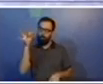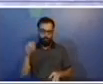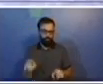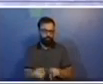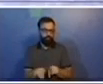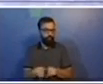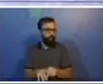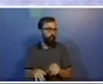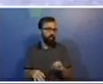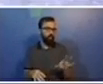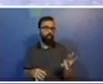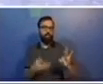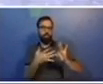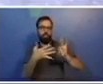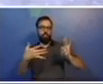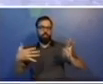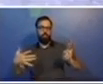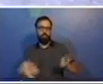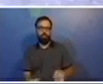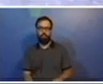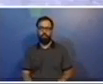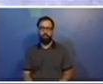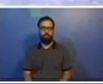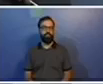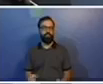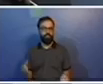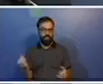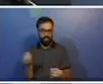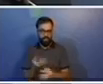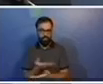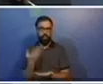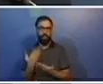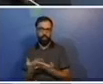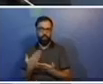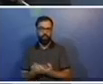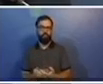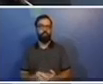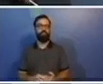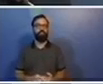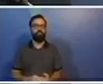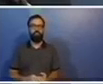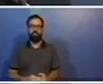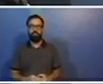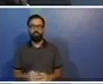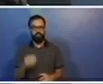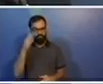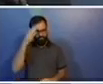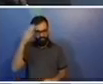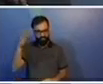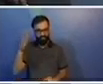e frutos. Bom, esse era o conteúdo que eu queria ter transmitido. Bons estudos a todos.